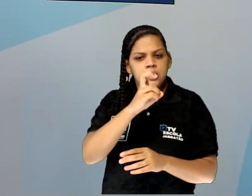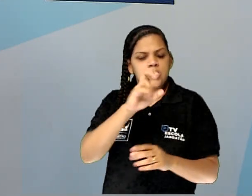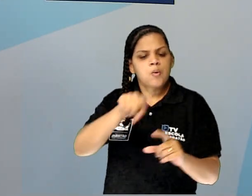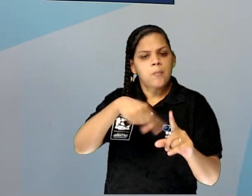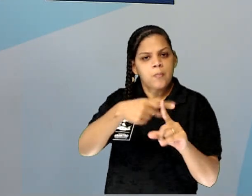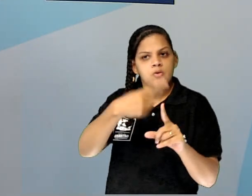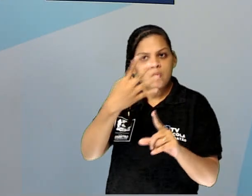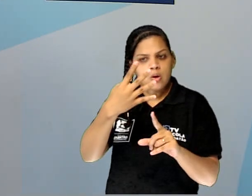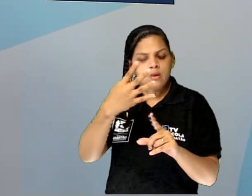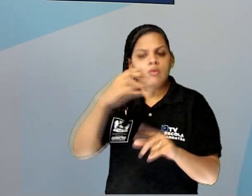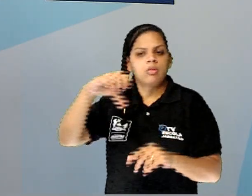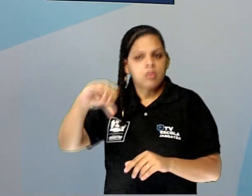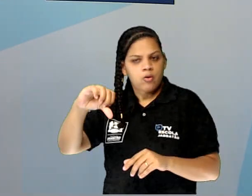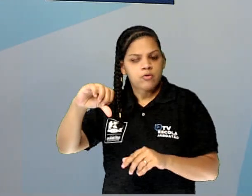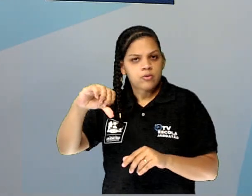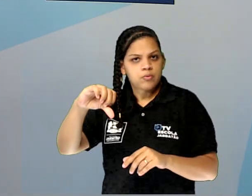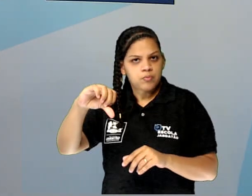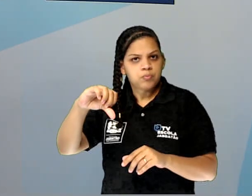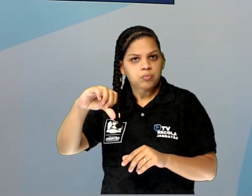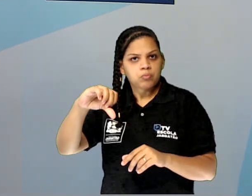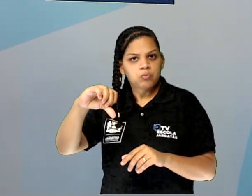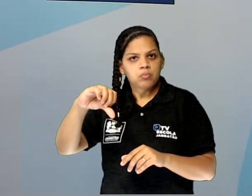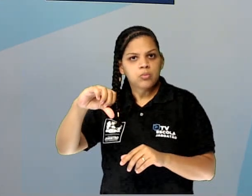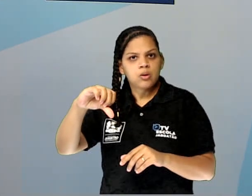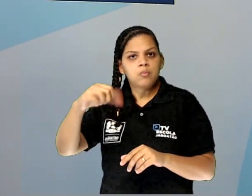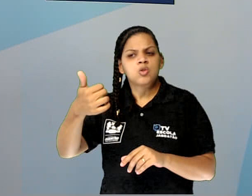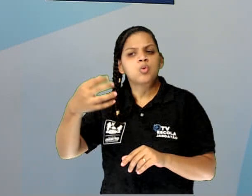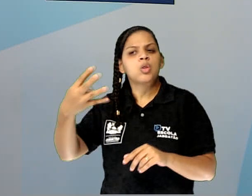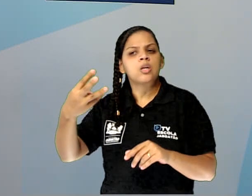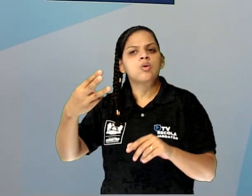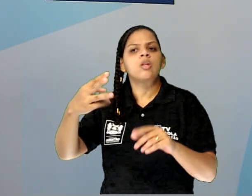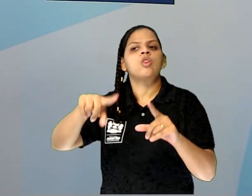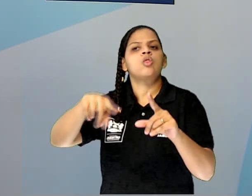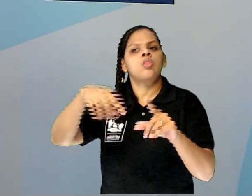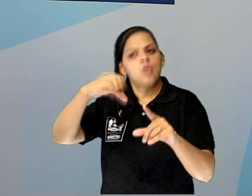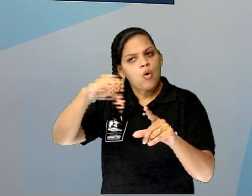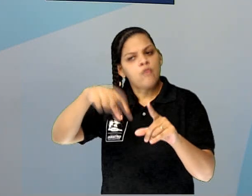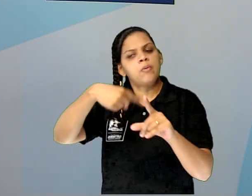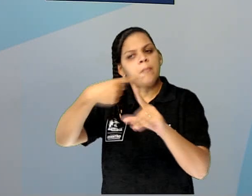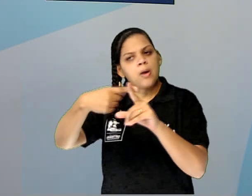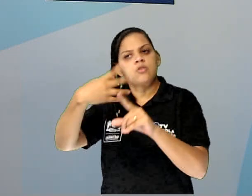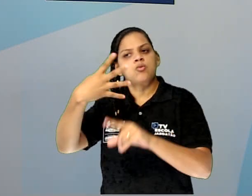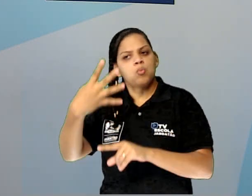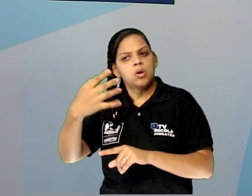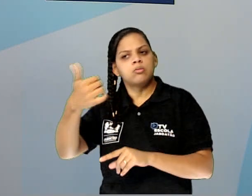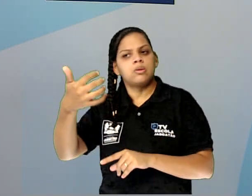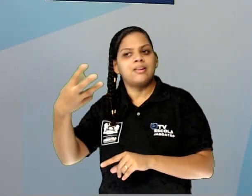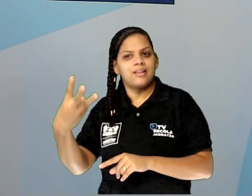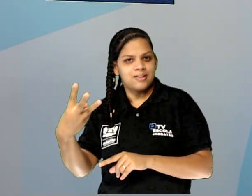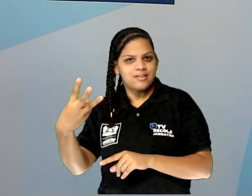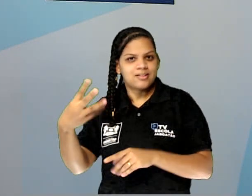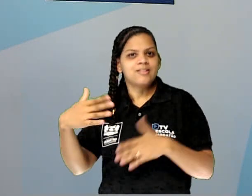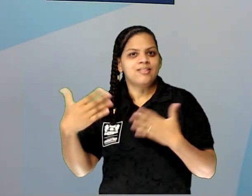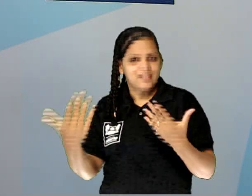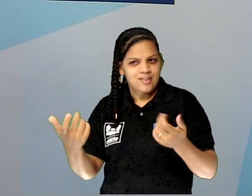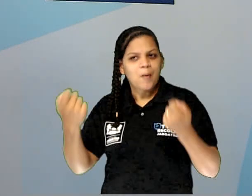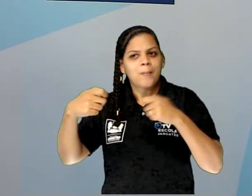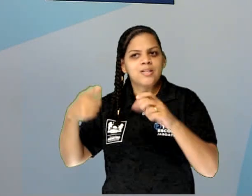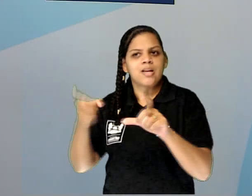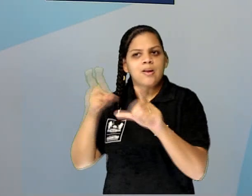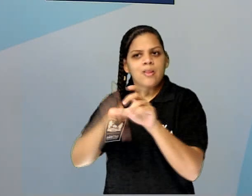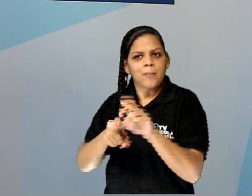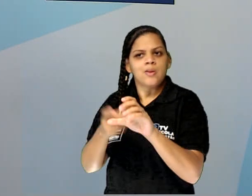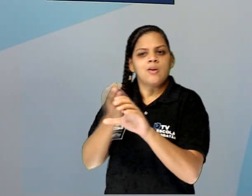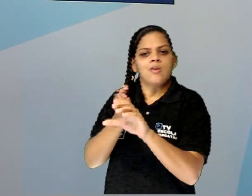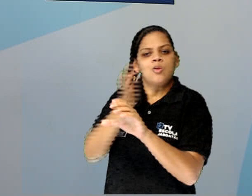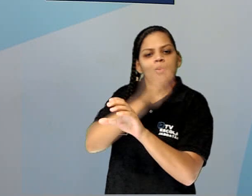9. Para chegar no 13, eu faço o quê? 9 mais 4. Veja que eu precisei do 9, que é anterior, para